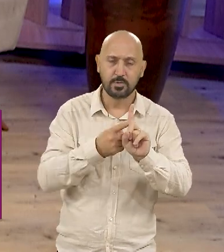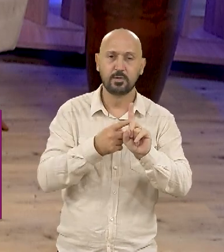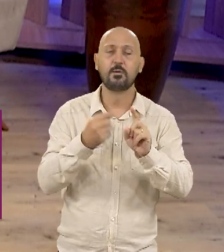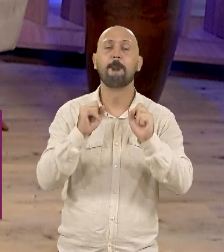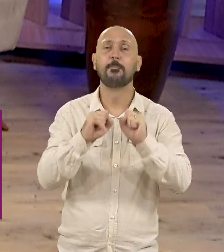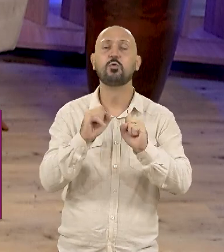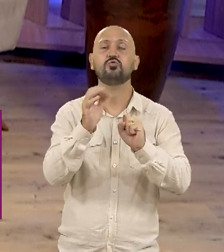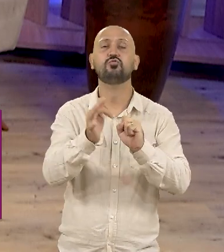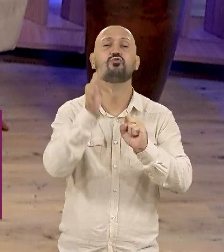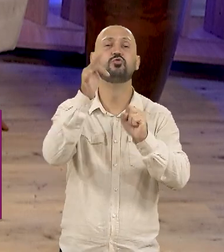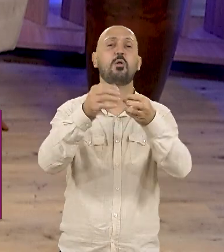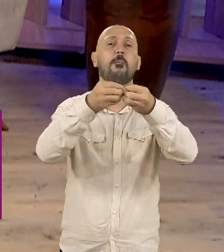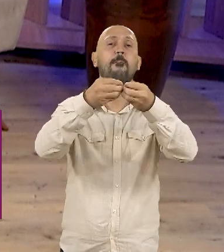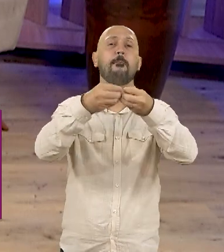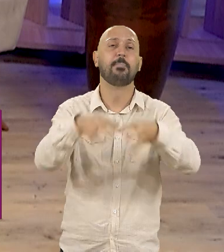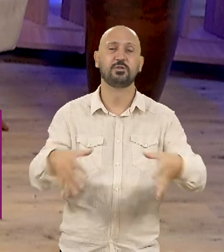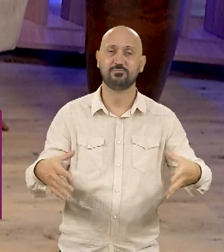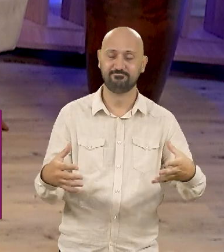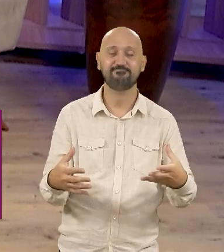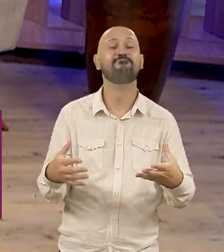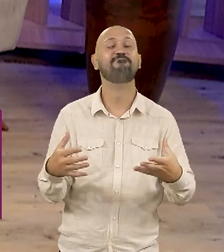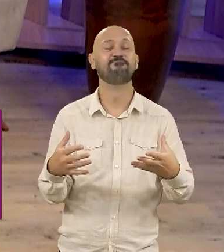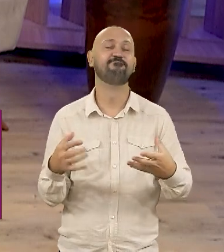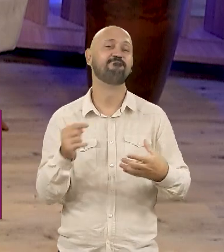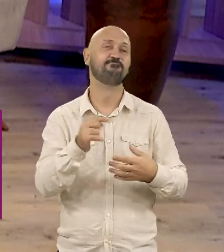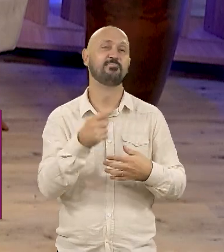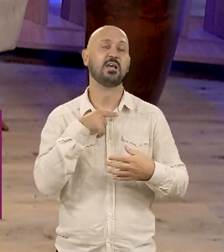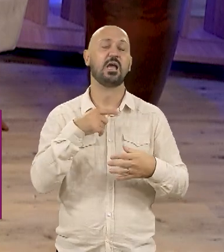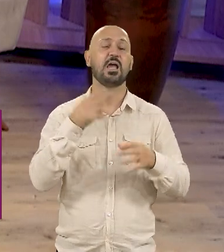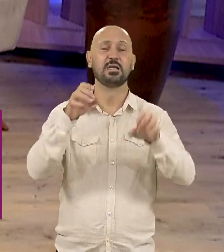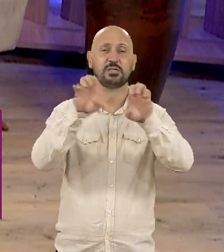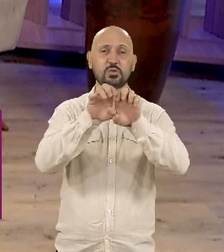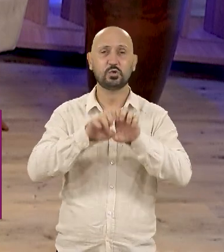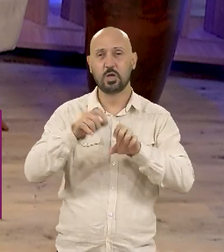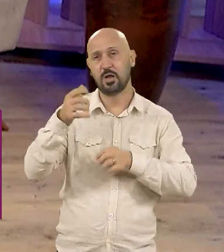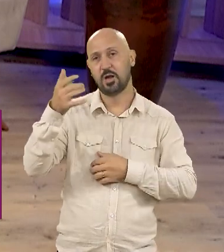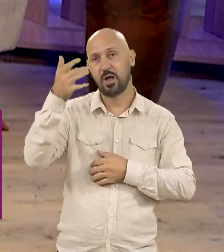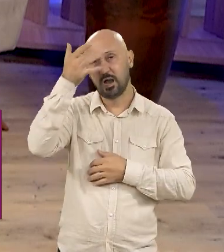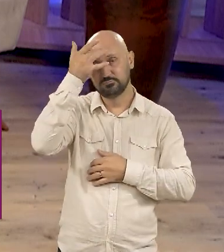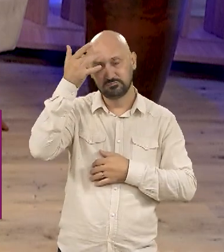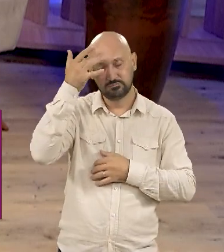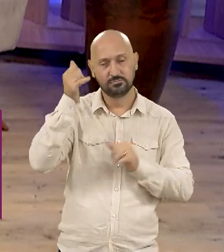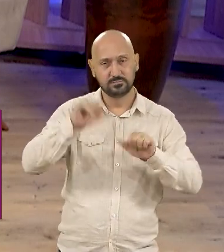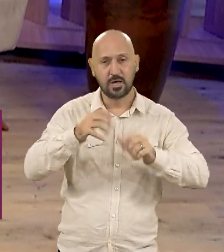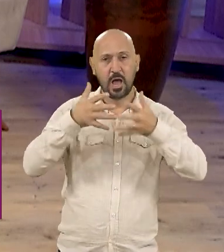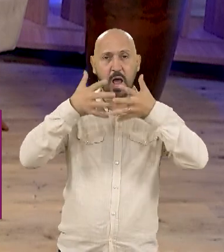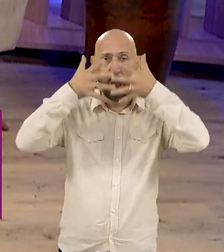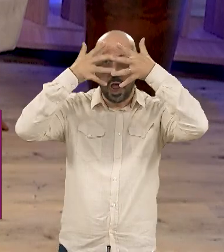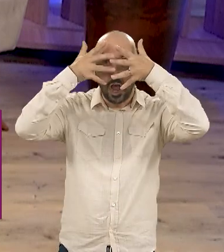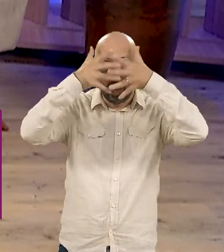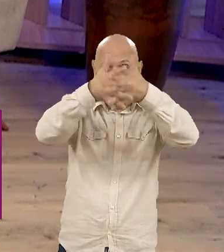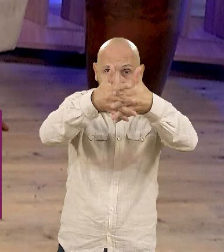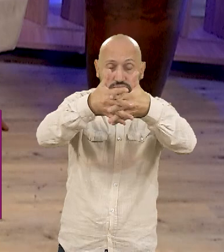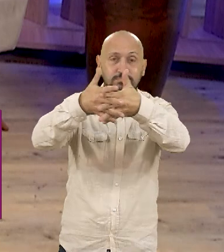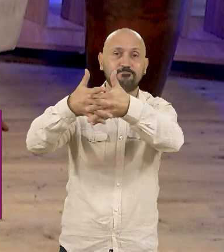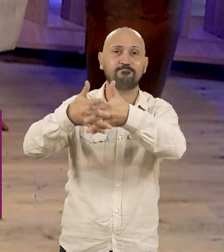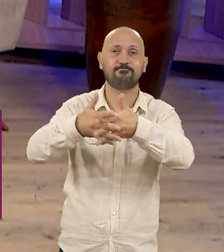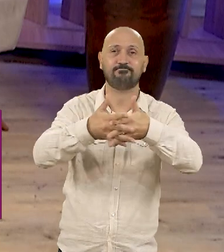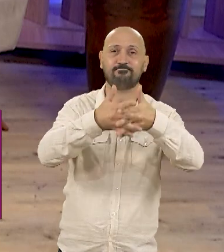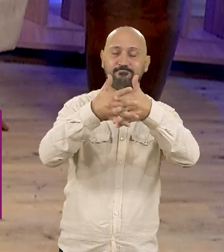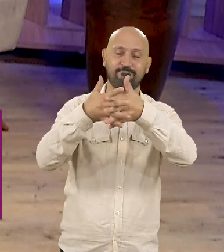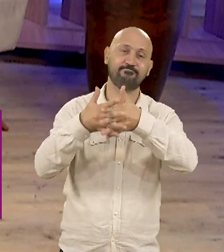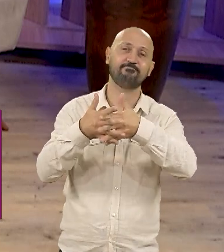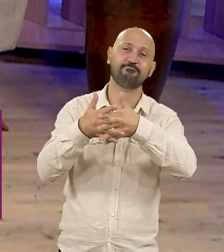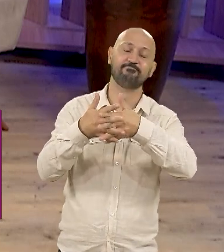essa estrutura psíquica dela ali, né? Fazer uma confusão em relação a isso. Então eu hoje sou a favor